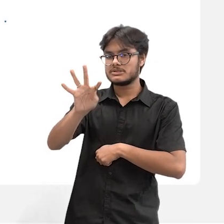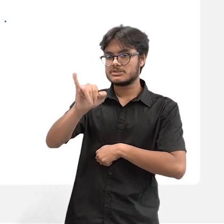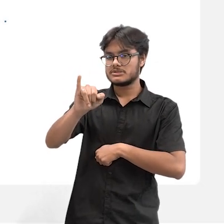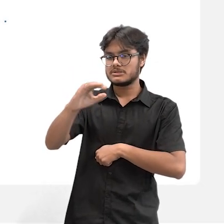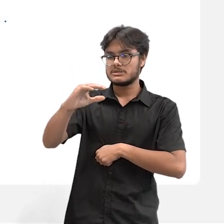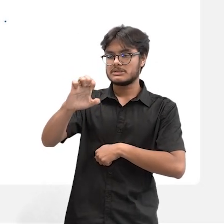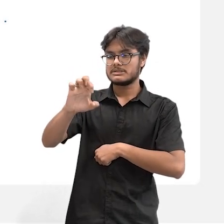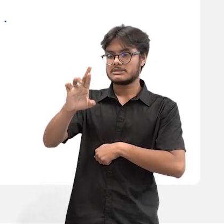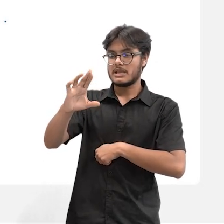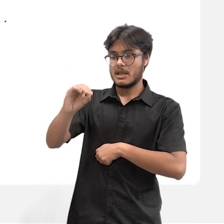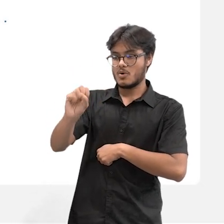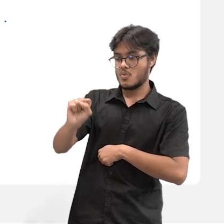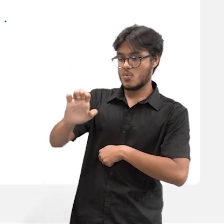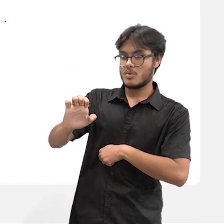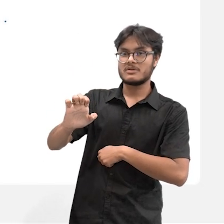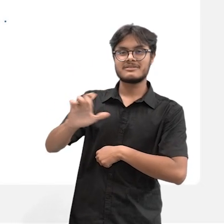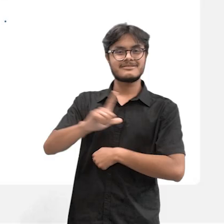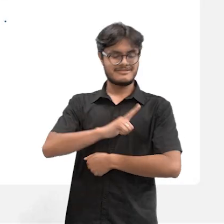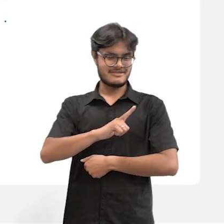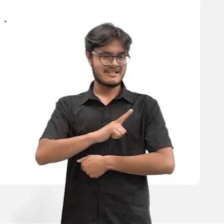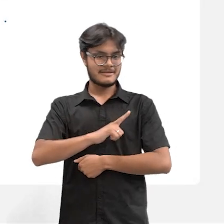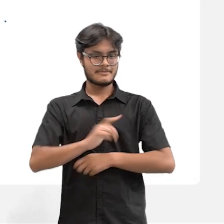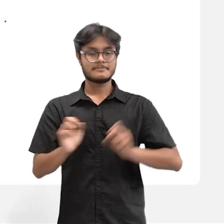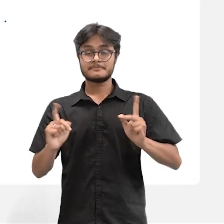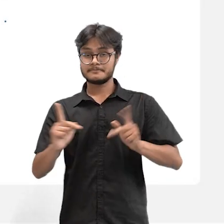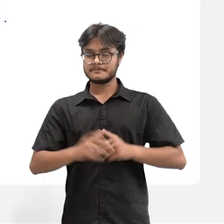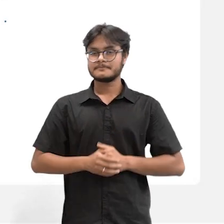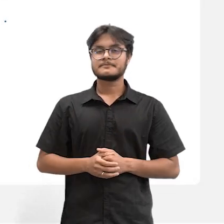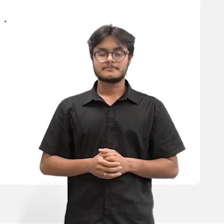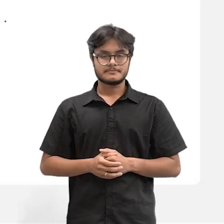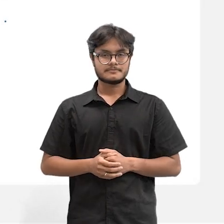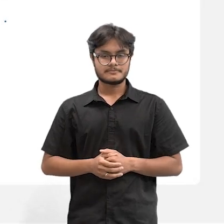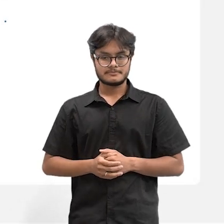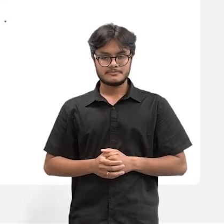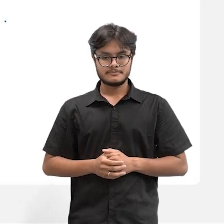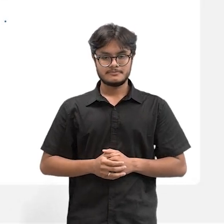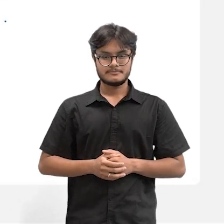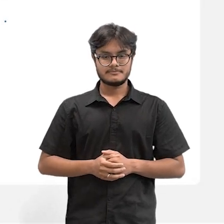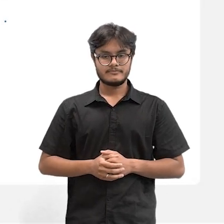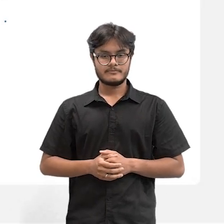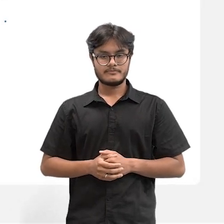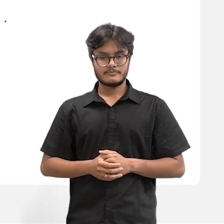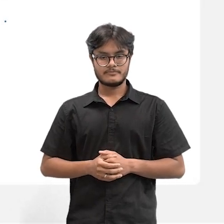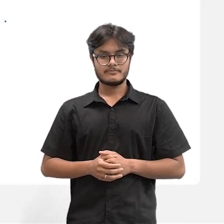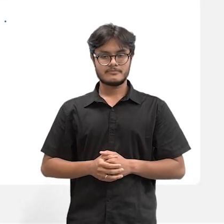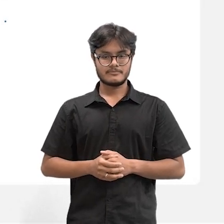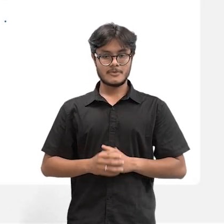cisticercose, certo? Lá, essa larva que realizou reprodução